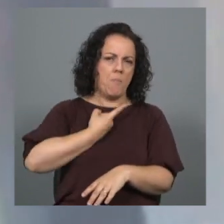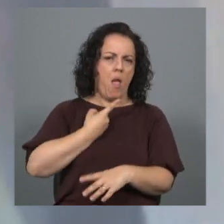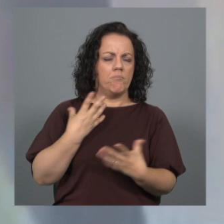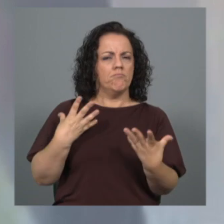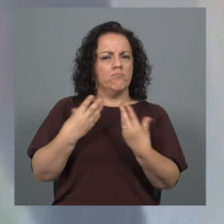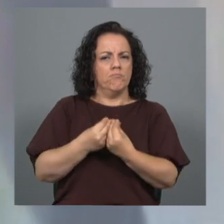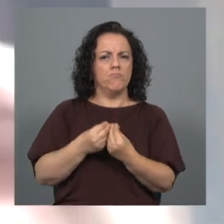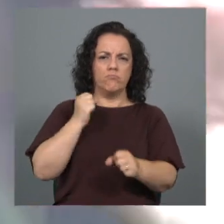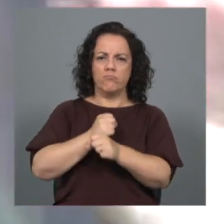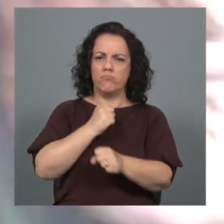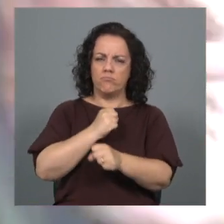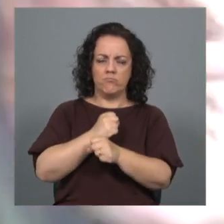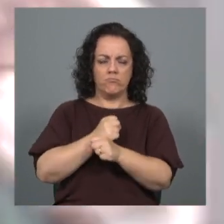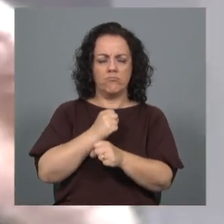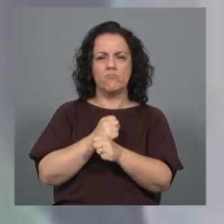em